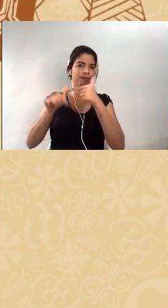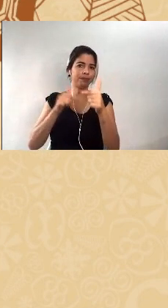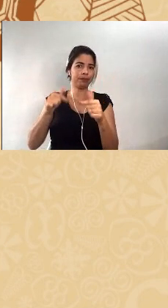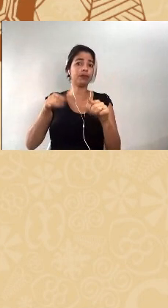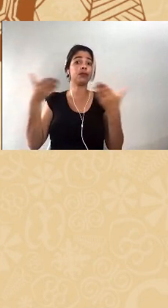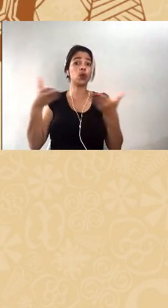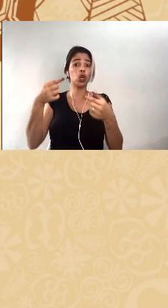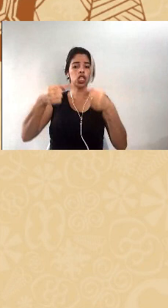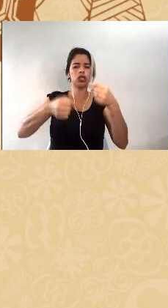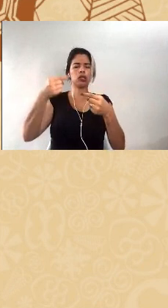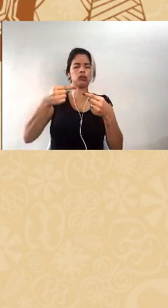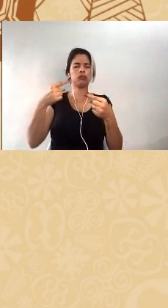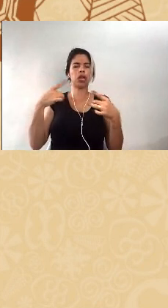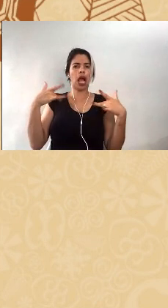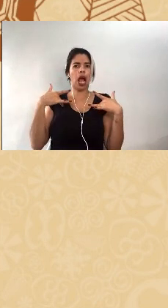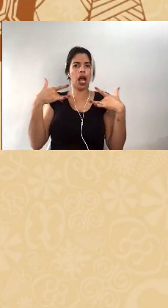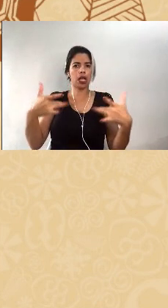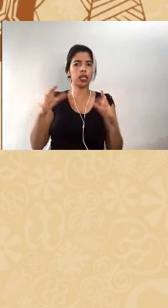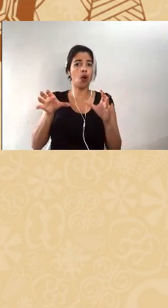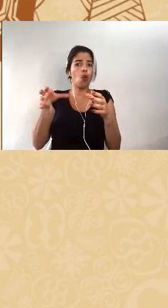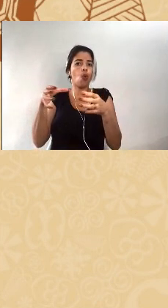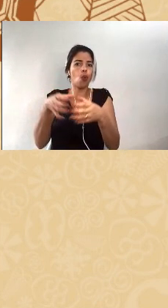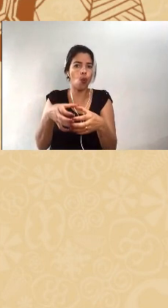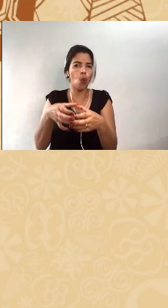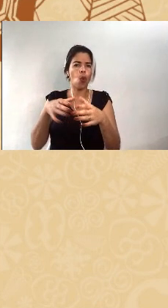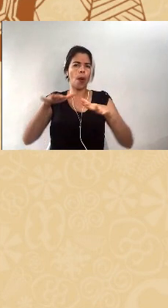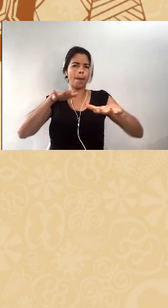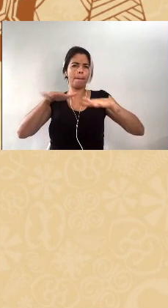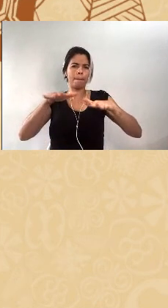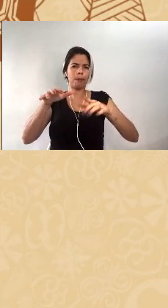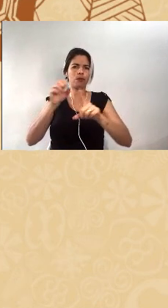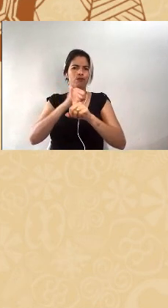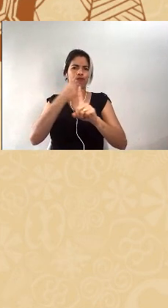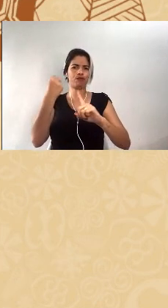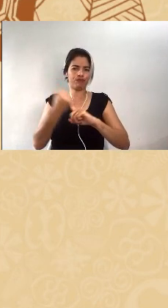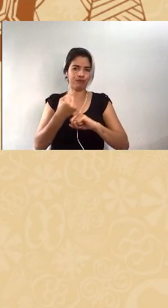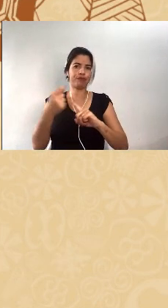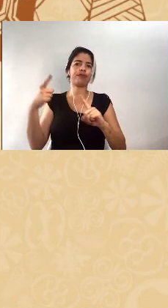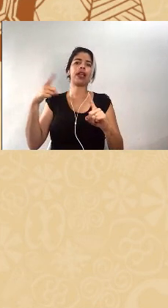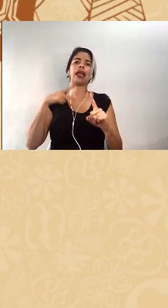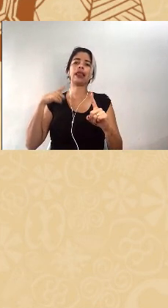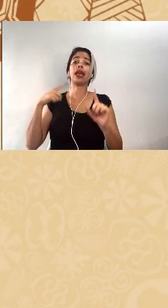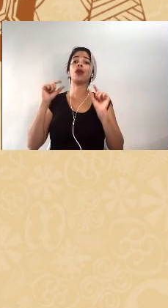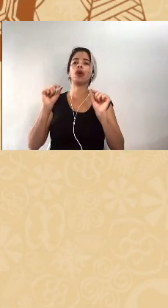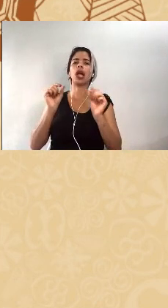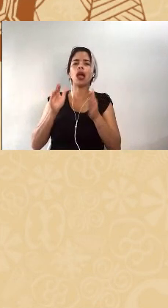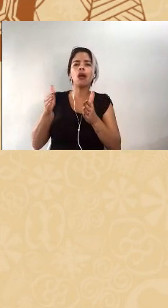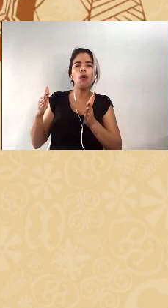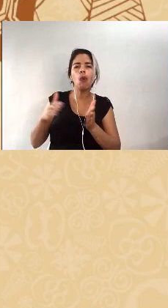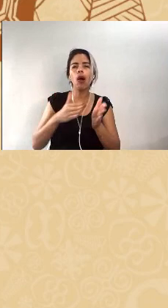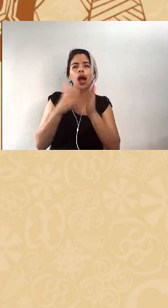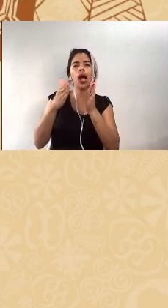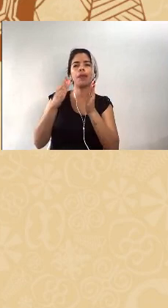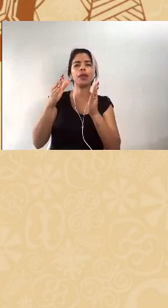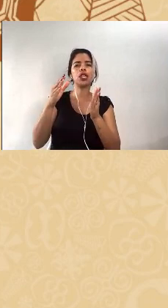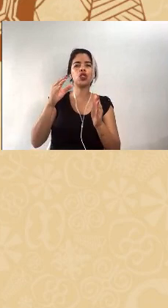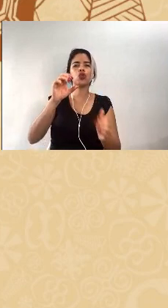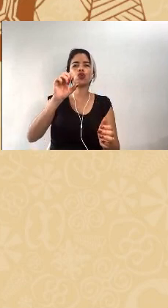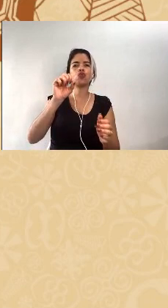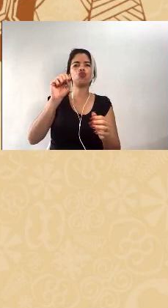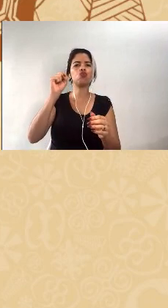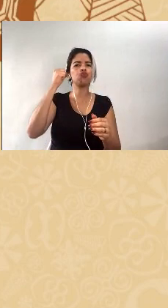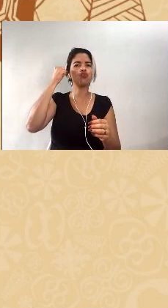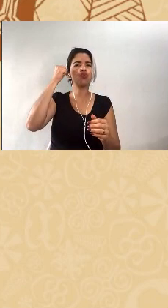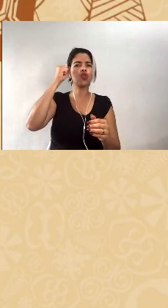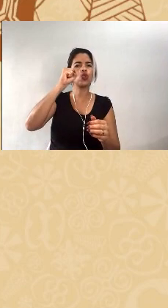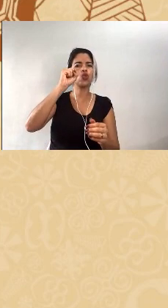discutir ação coletiva, sujeito coletivo, movimento social, a gente tem uma vertente assim, mais sociológica, que vai,